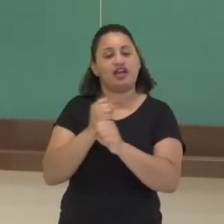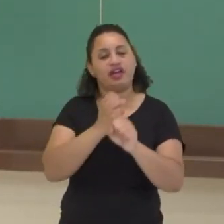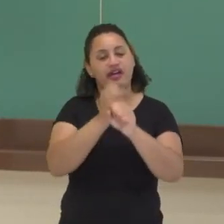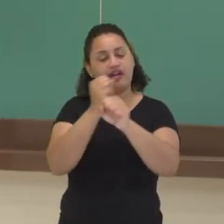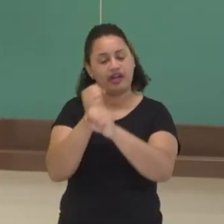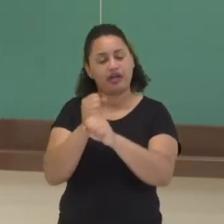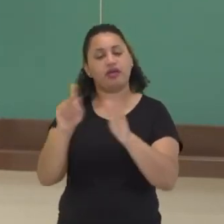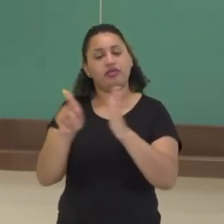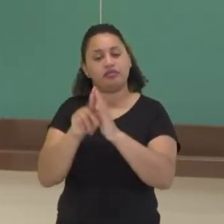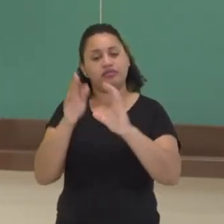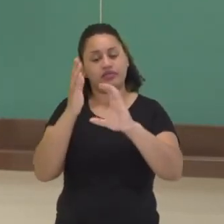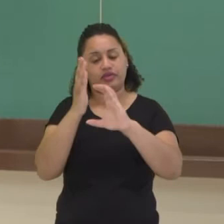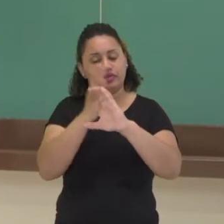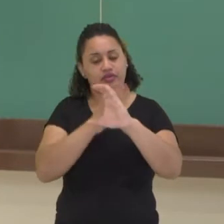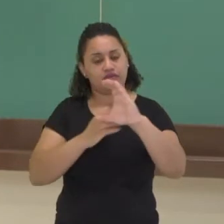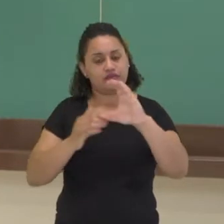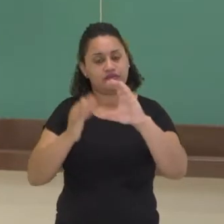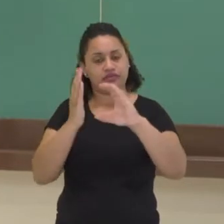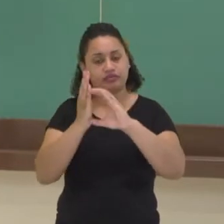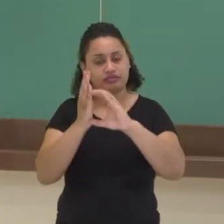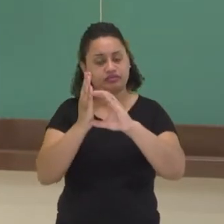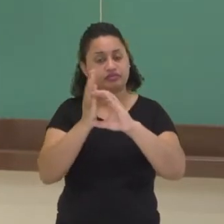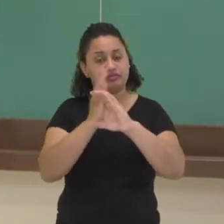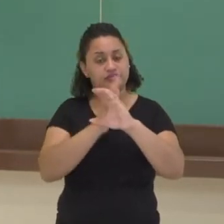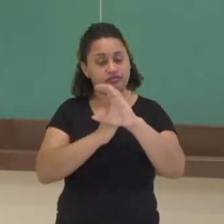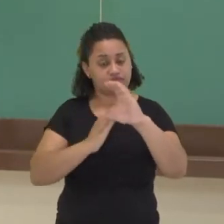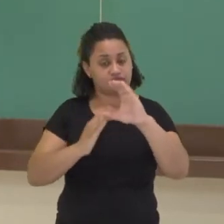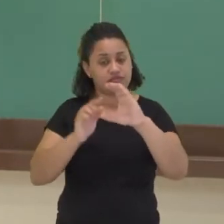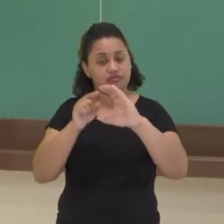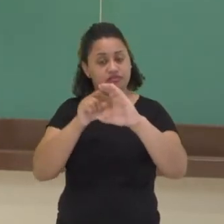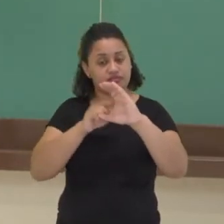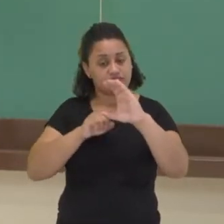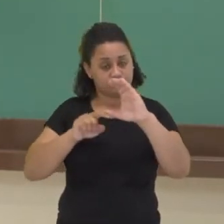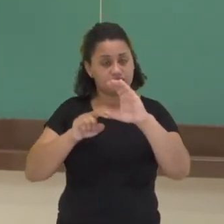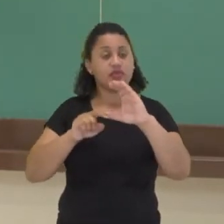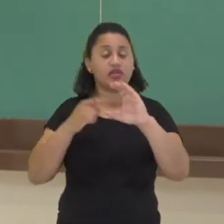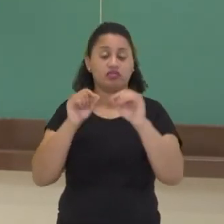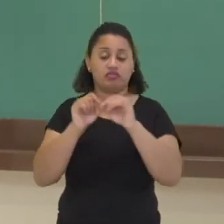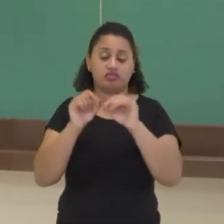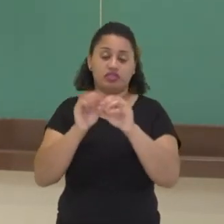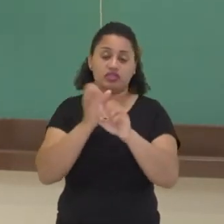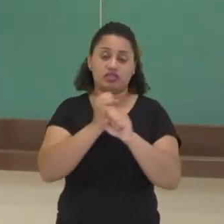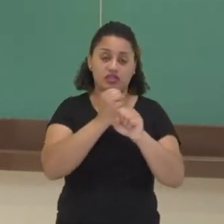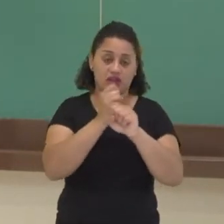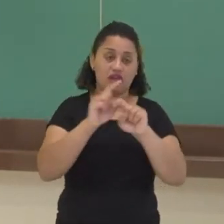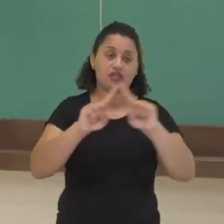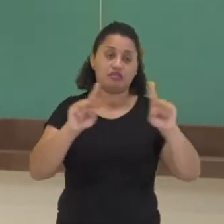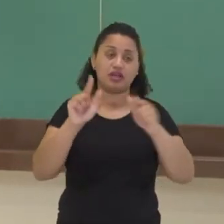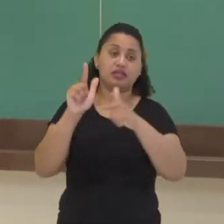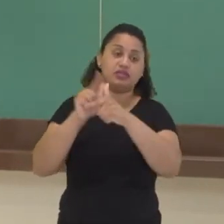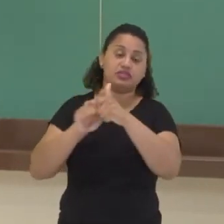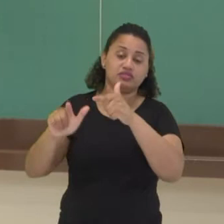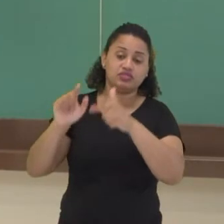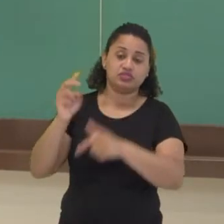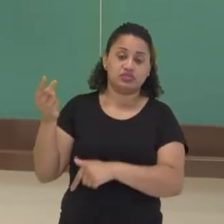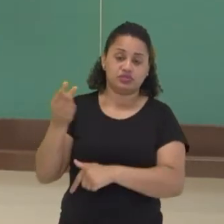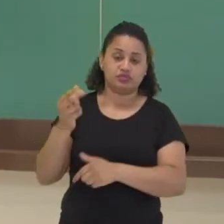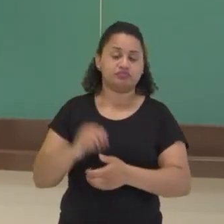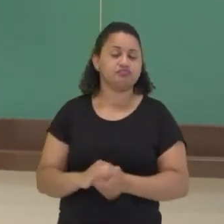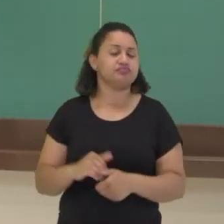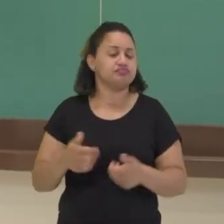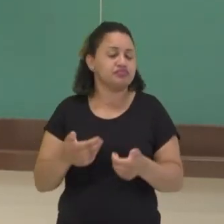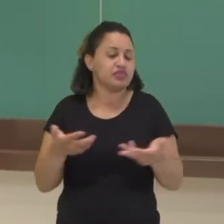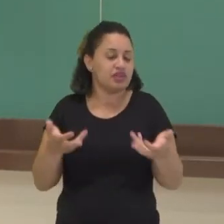o semicírculo, onde eu fazia o meu cálculo do círculo, porém dividindo em 2. Então, acompanhe